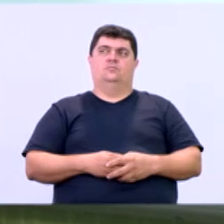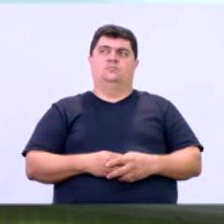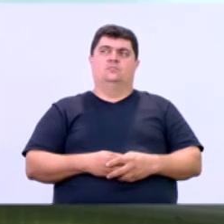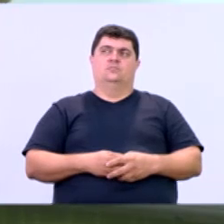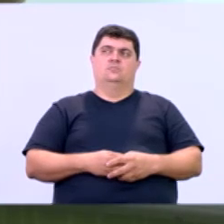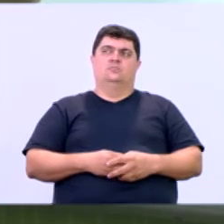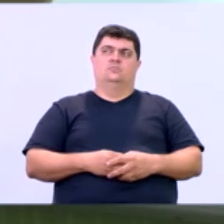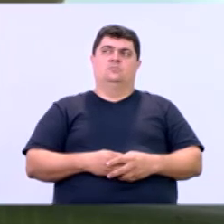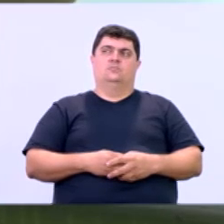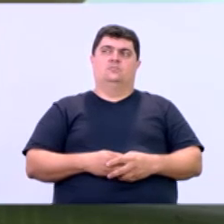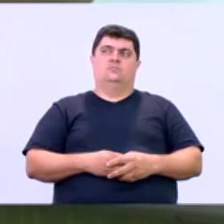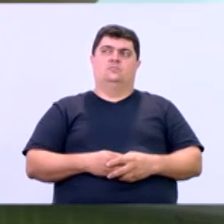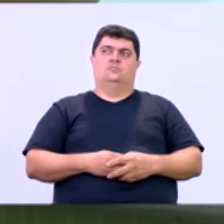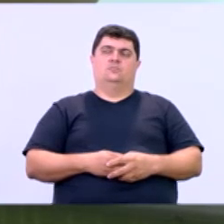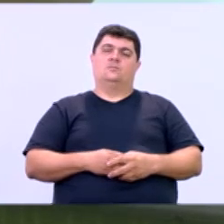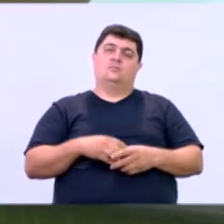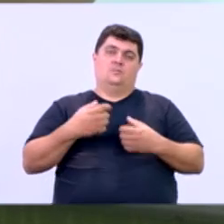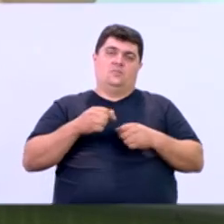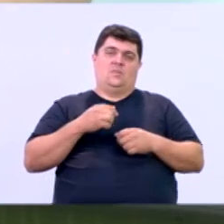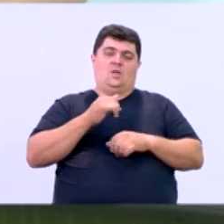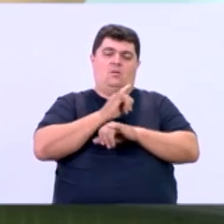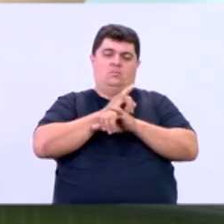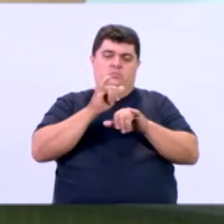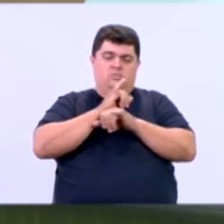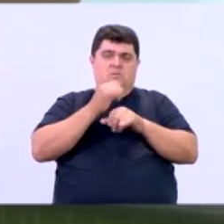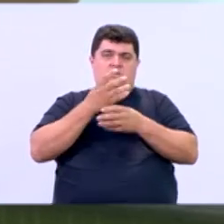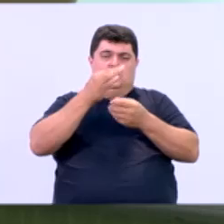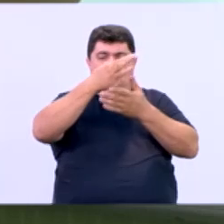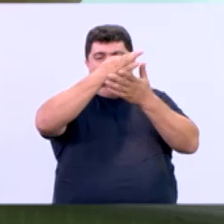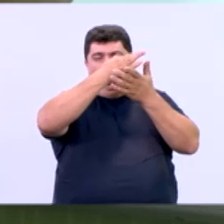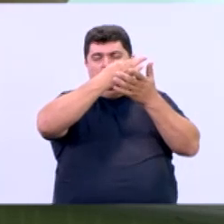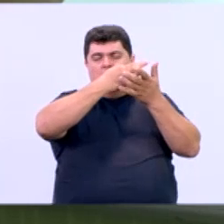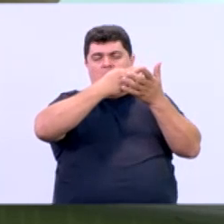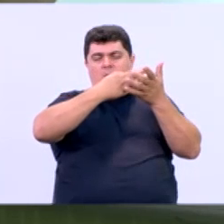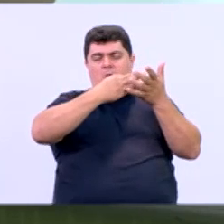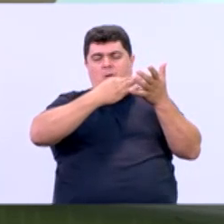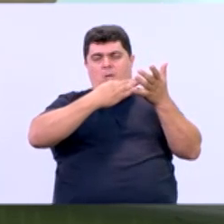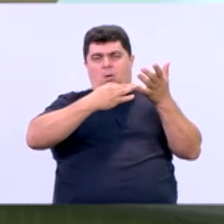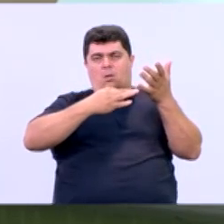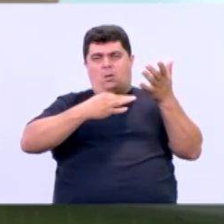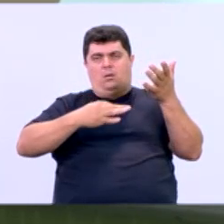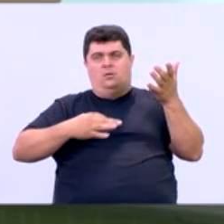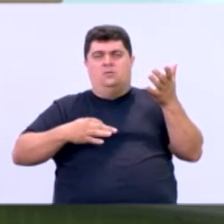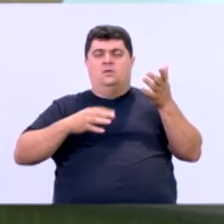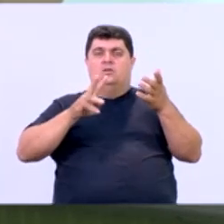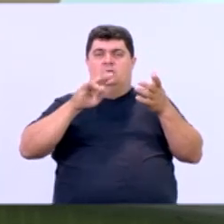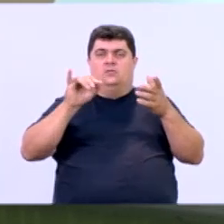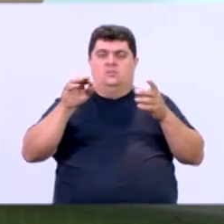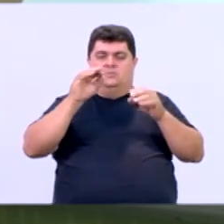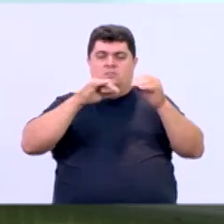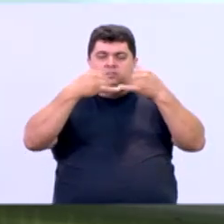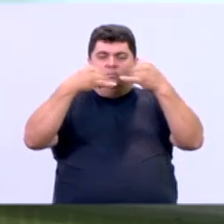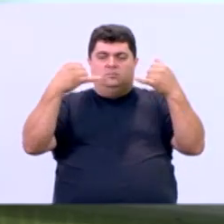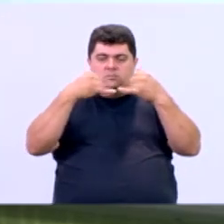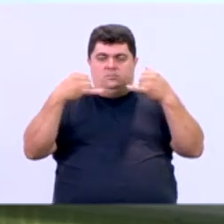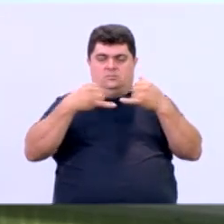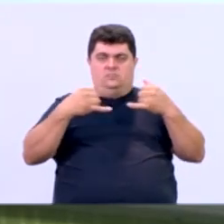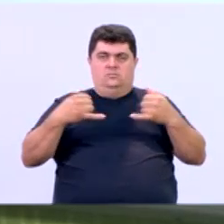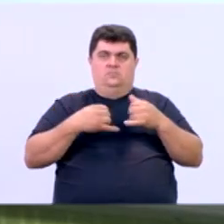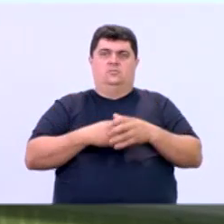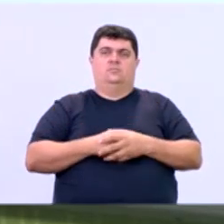vai precisar informar muito texto. Então, você usa text área, que vai aparecer linhas e